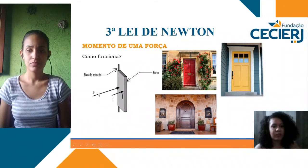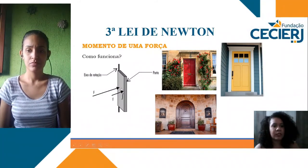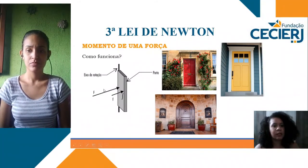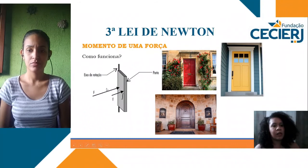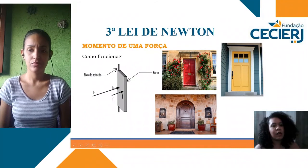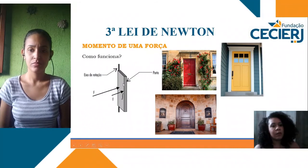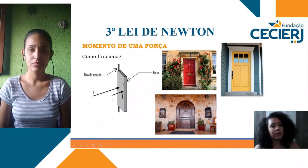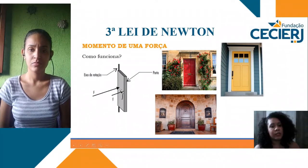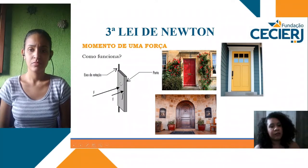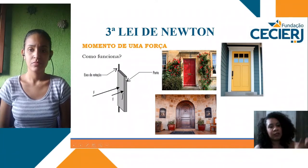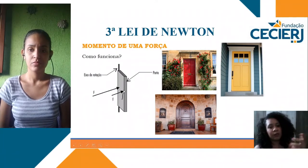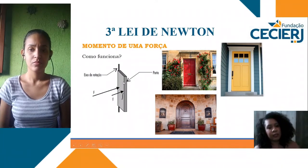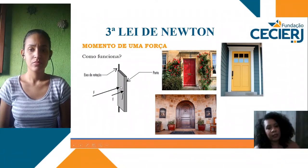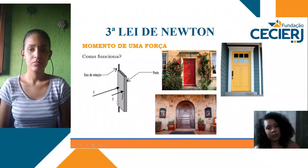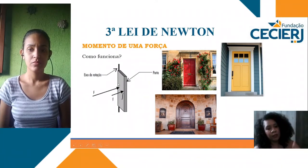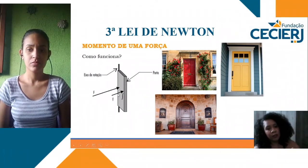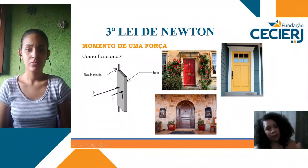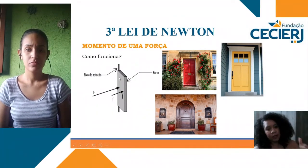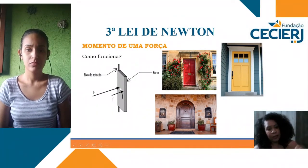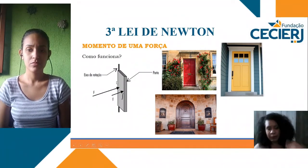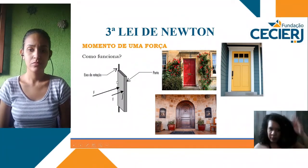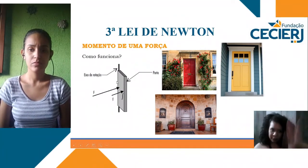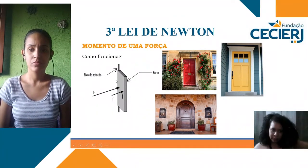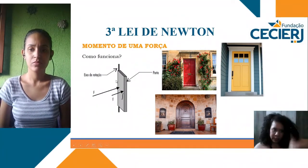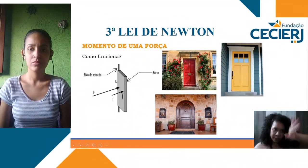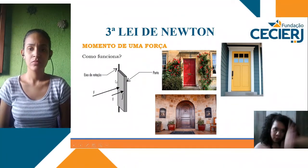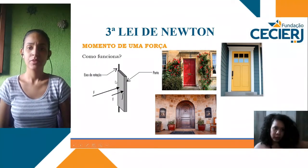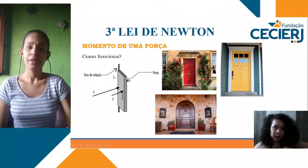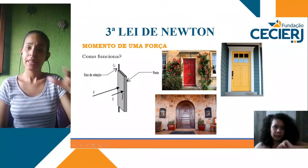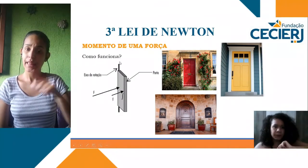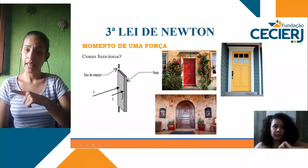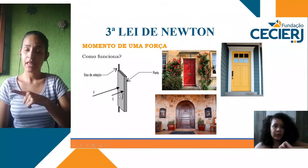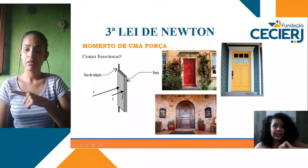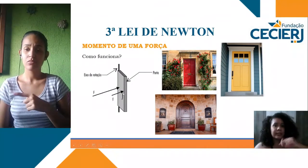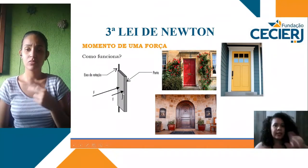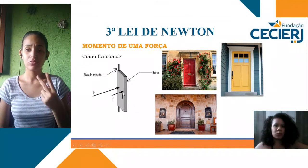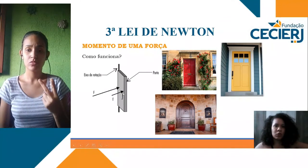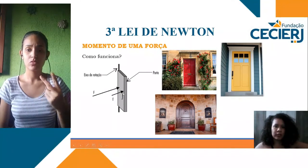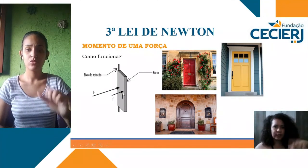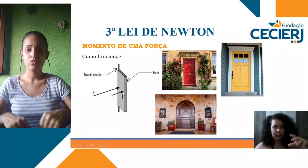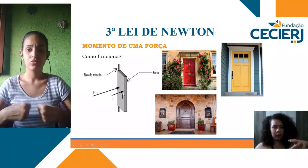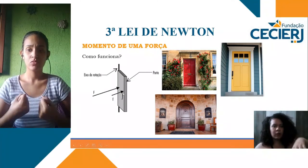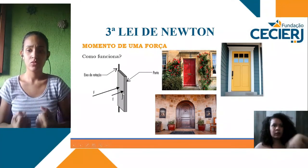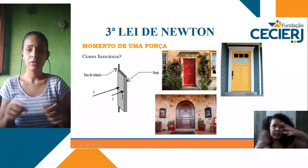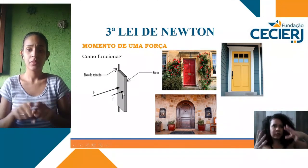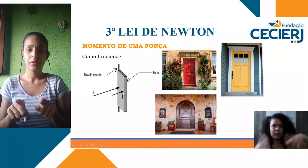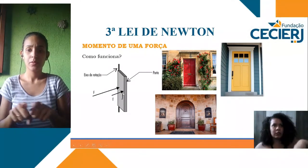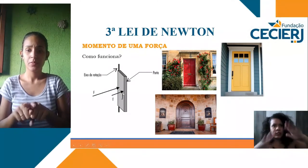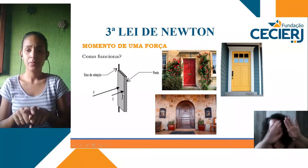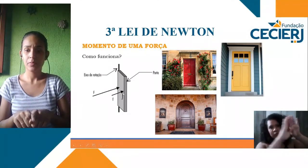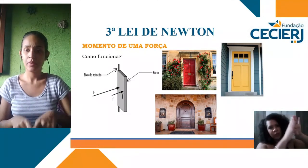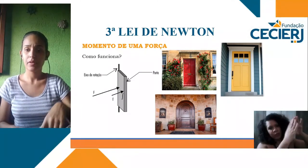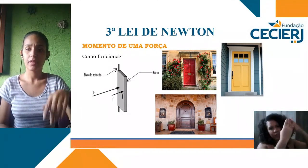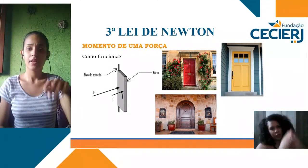força Fzinha, uma força Fzão aqui, creio eu que na folha da porta, e esse eixo de rotação. Então, pensando no